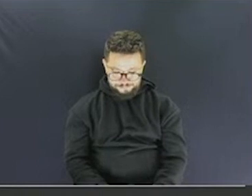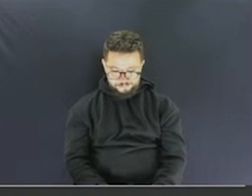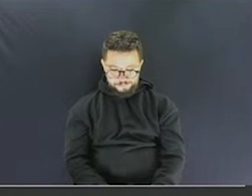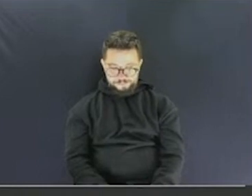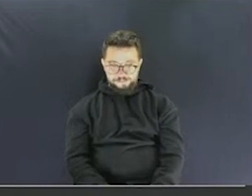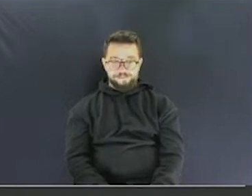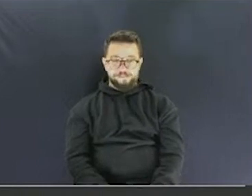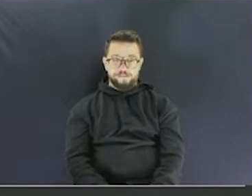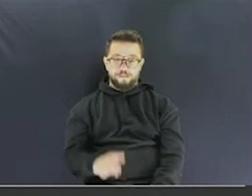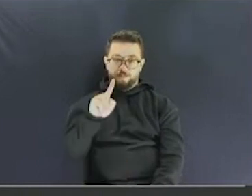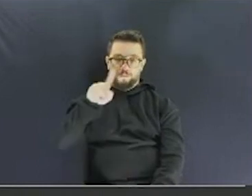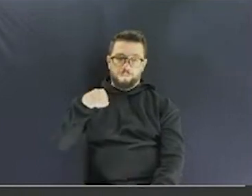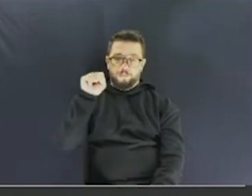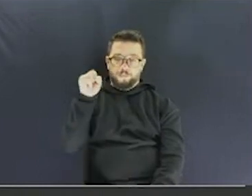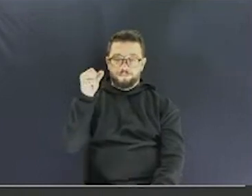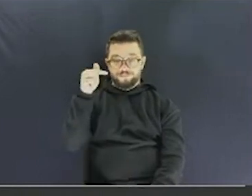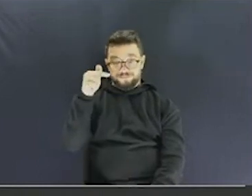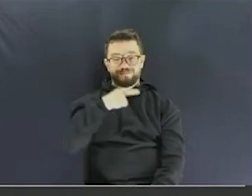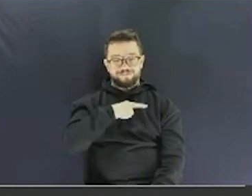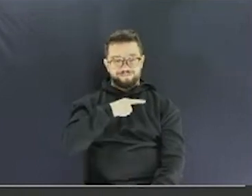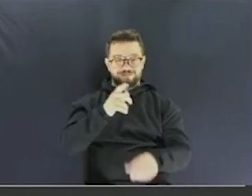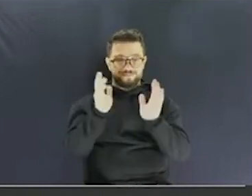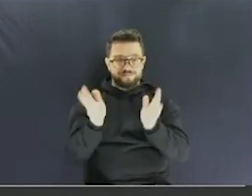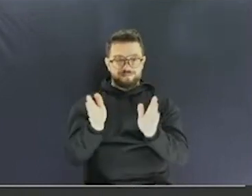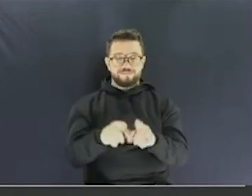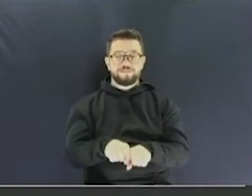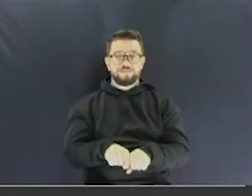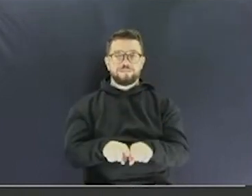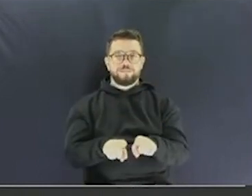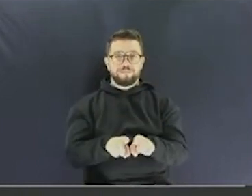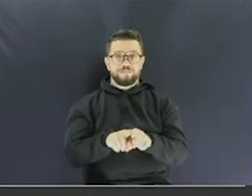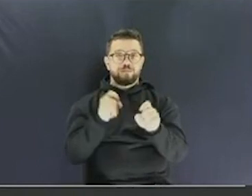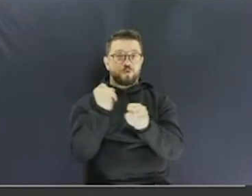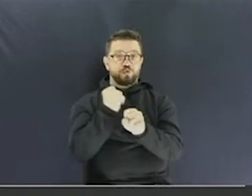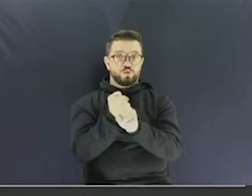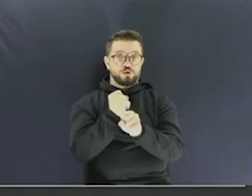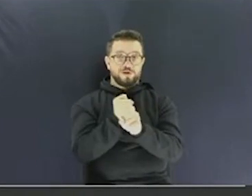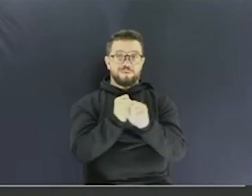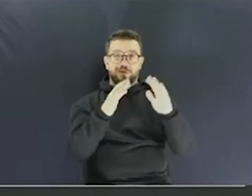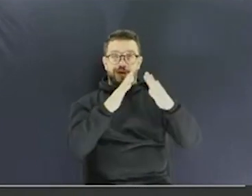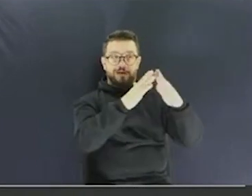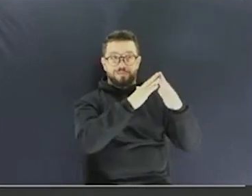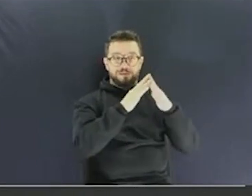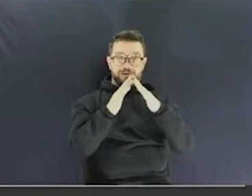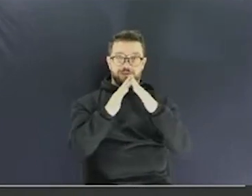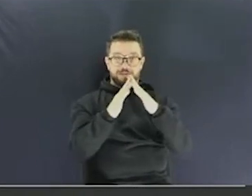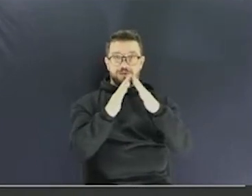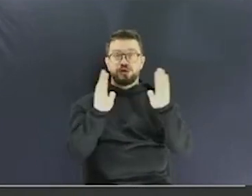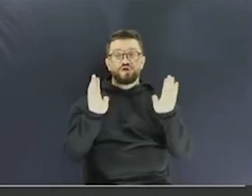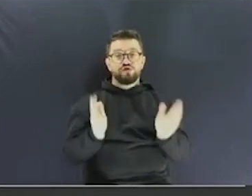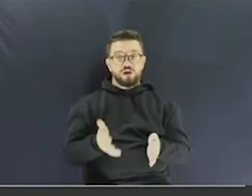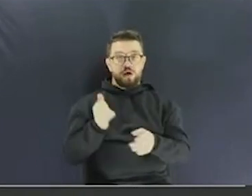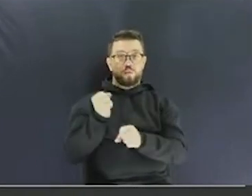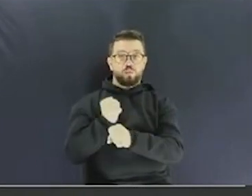1,87%. Alcançar o total de 1.440 unidades habitacionais, temos só 36, essa é uma meta que está aquém, mas com a